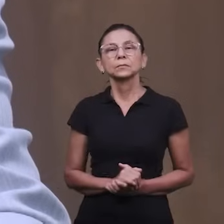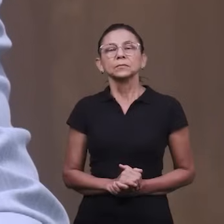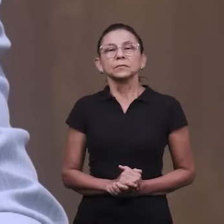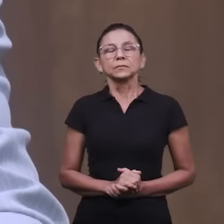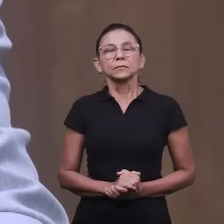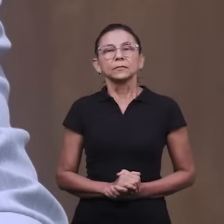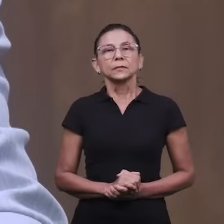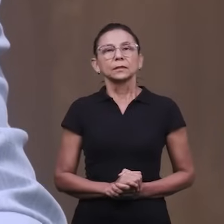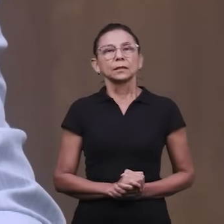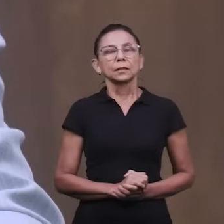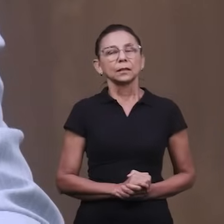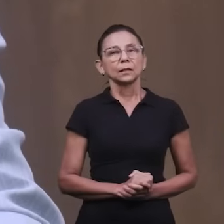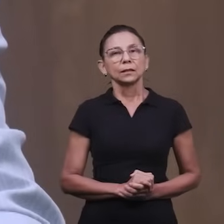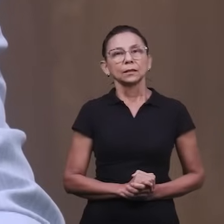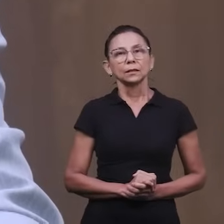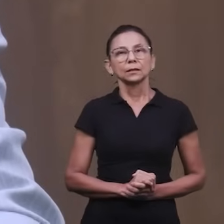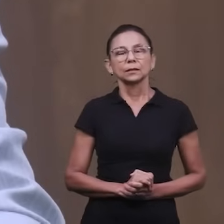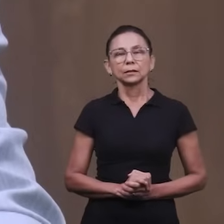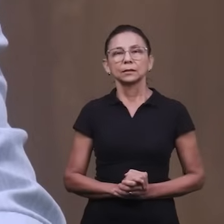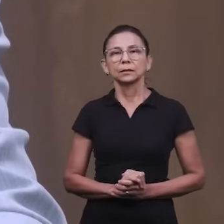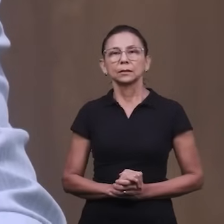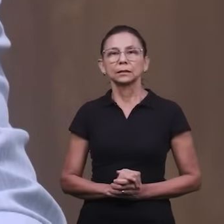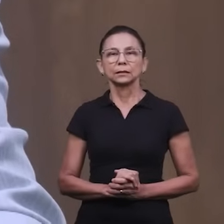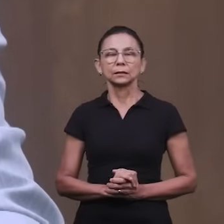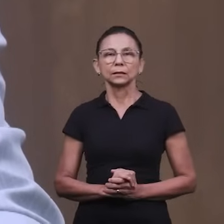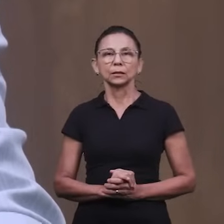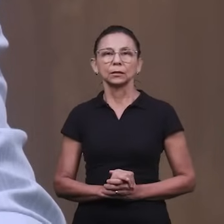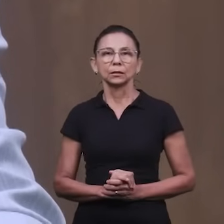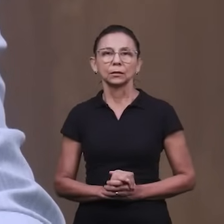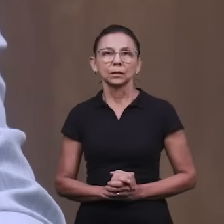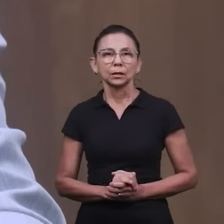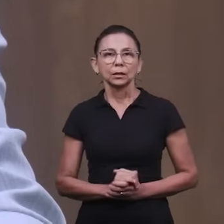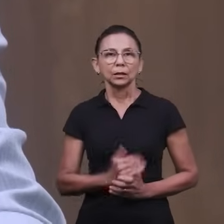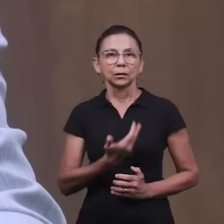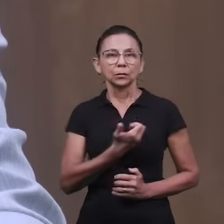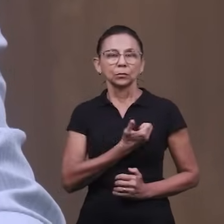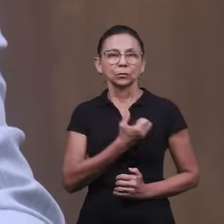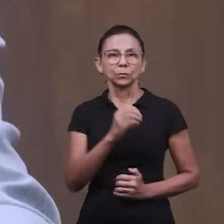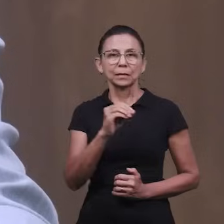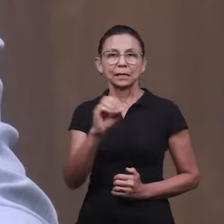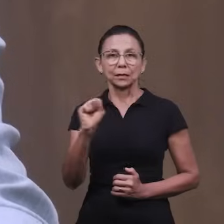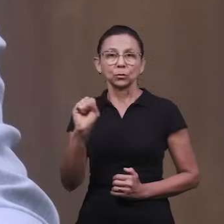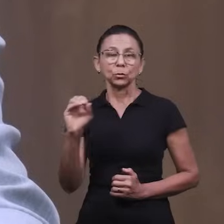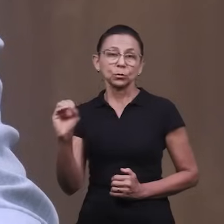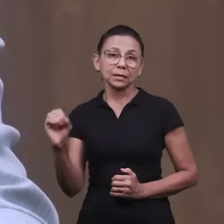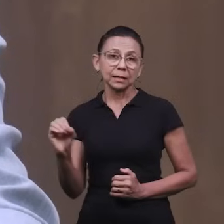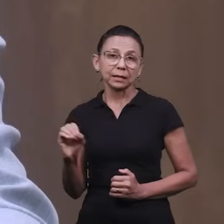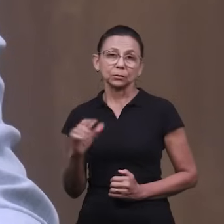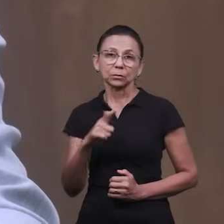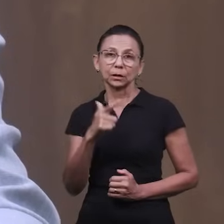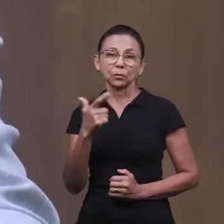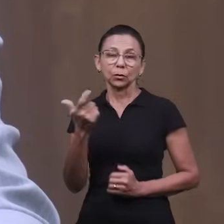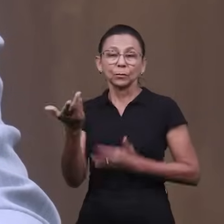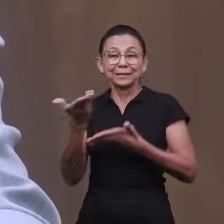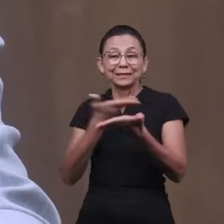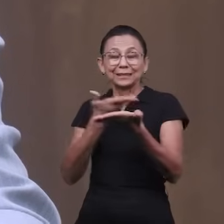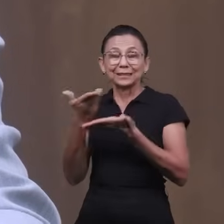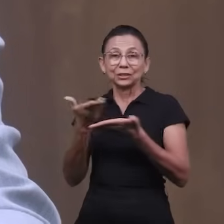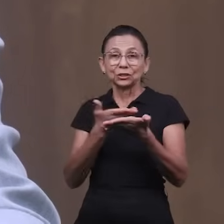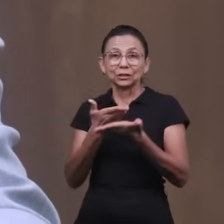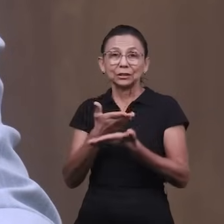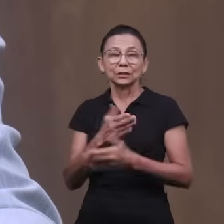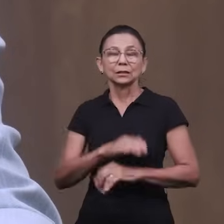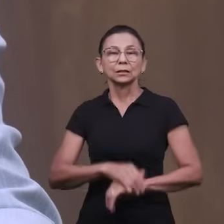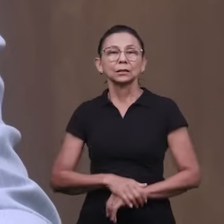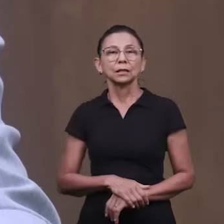nós atendemos lá é o 0800. Não tem como a pessoa interagir, né? Então essa aluna procurou um contato da Rádio